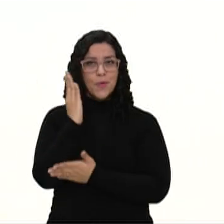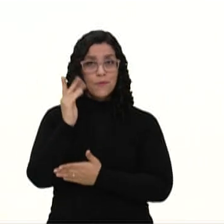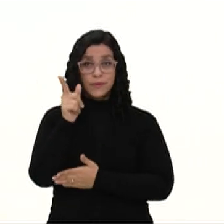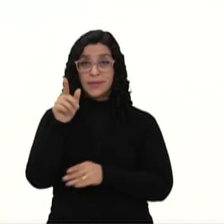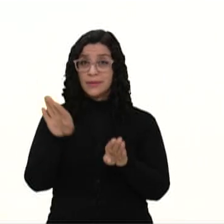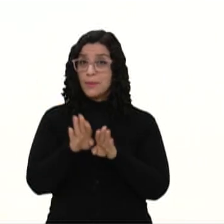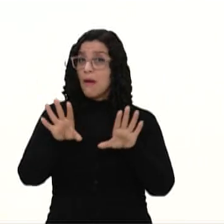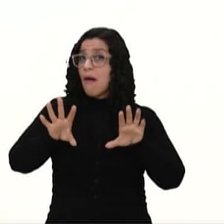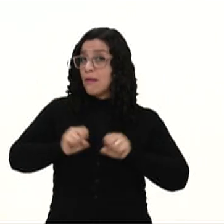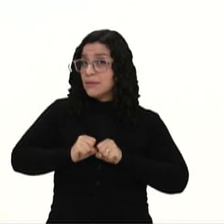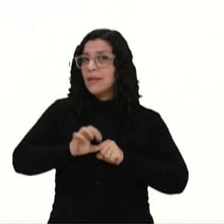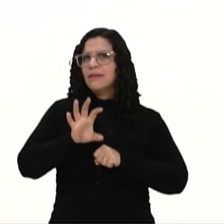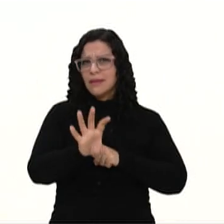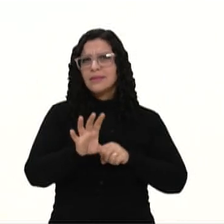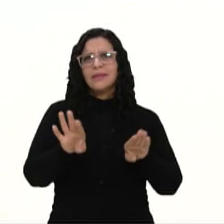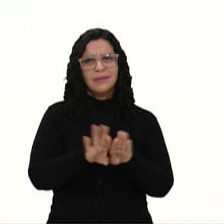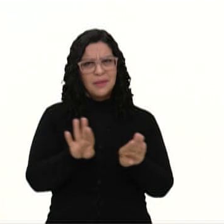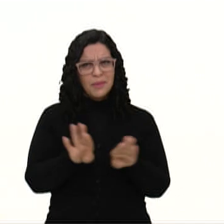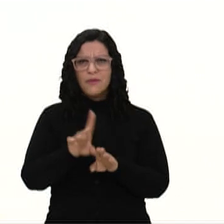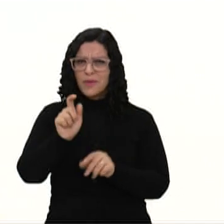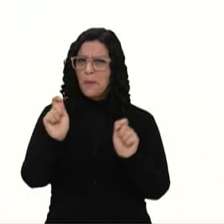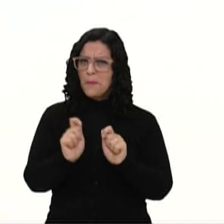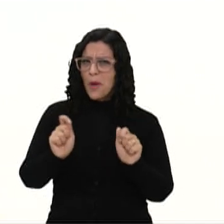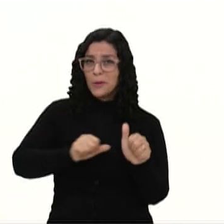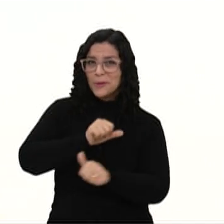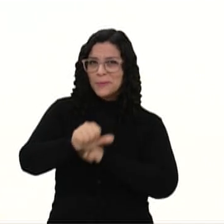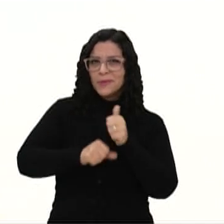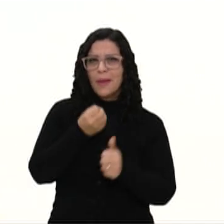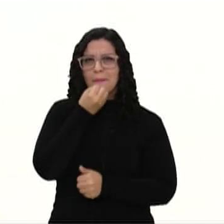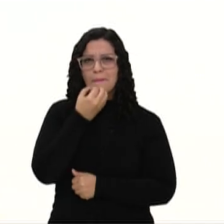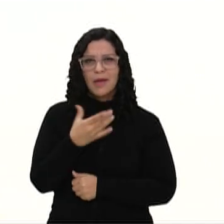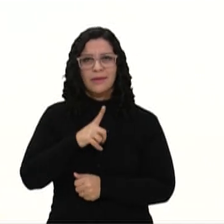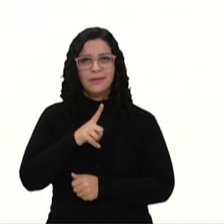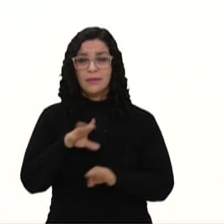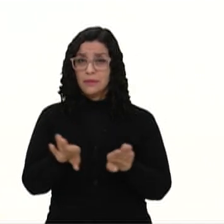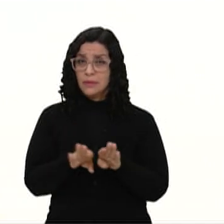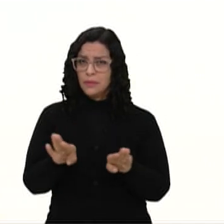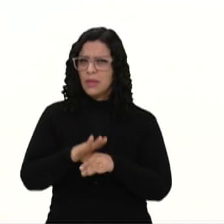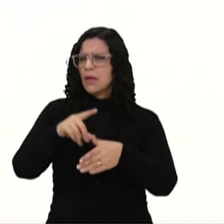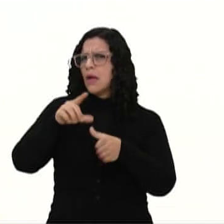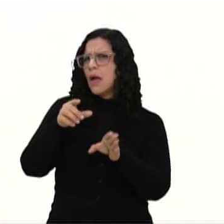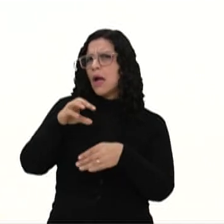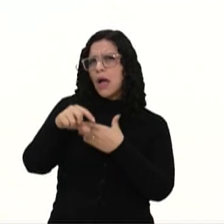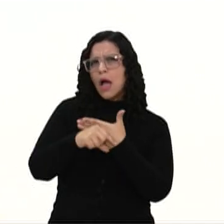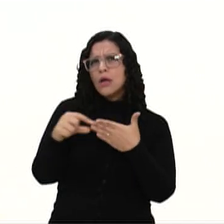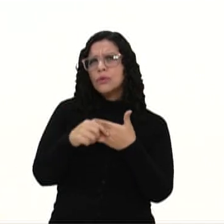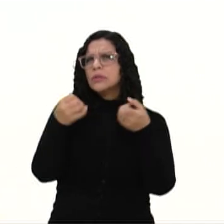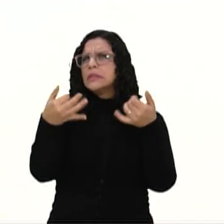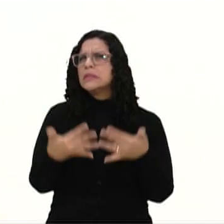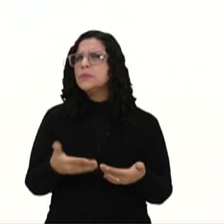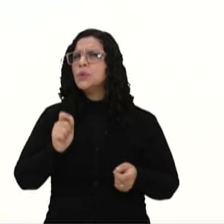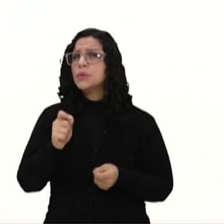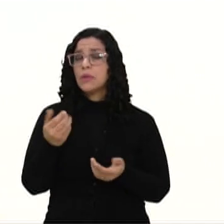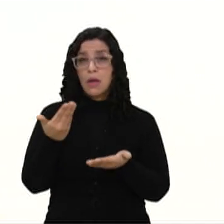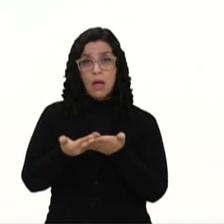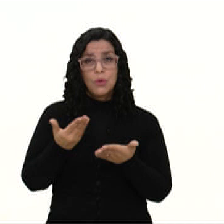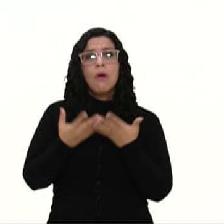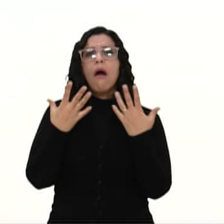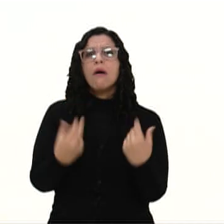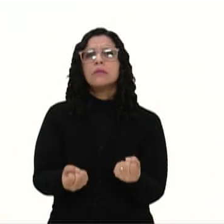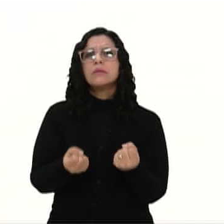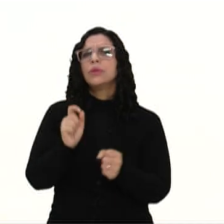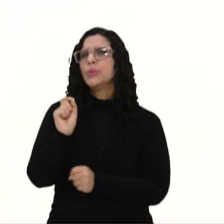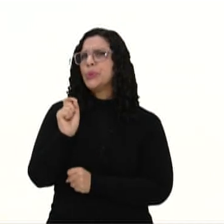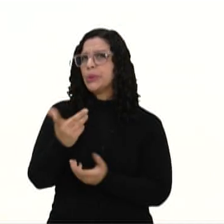Aceita só mais este, pois pode fazer-te muito bem. O que a autora pede para o jovem estudante